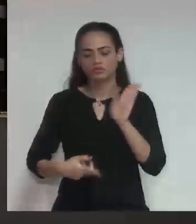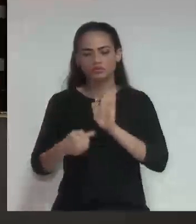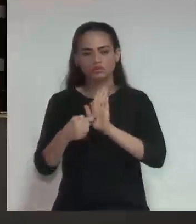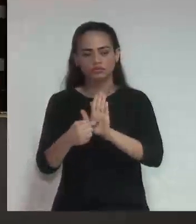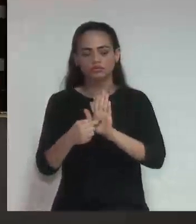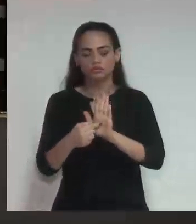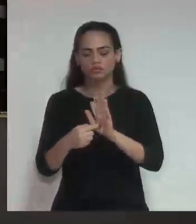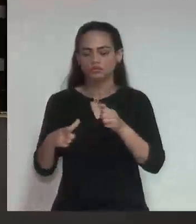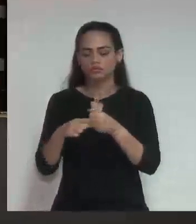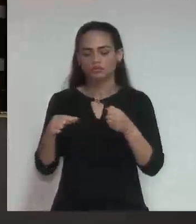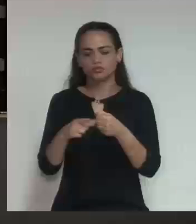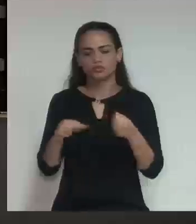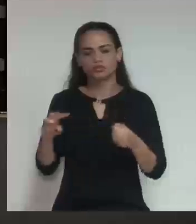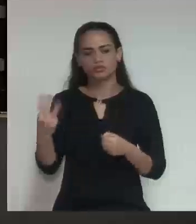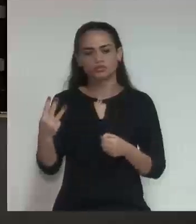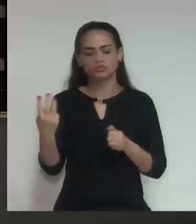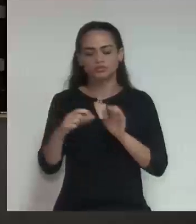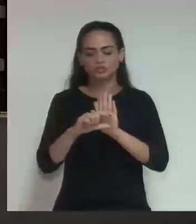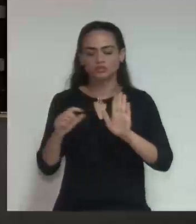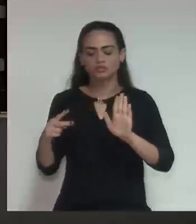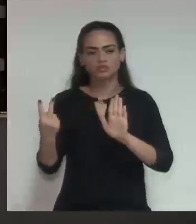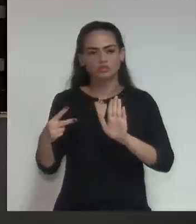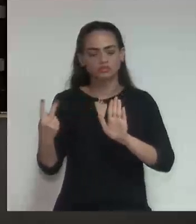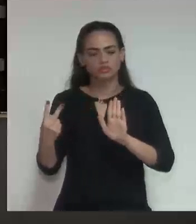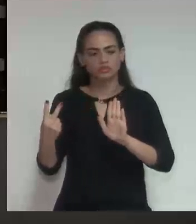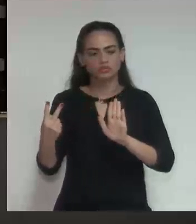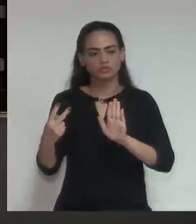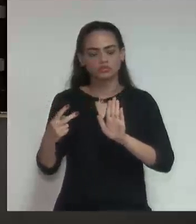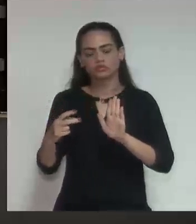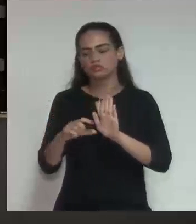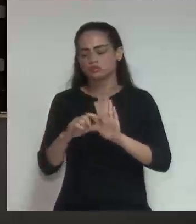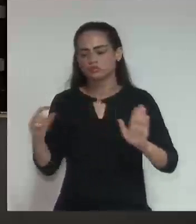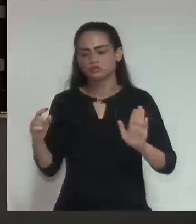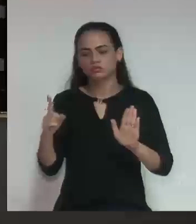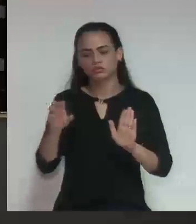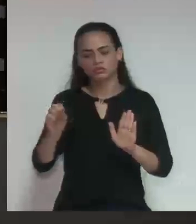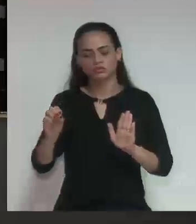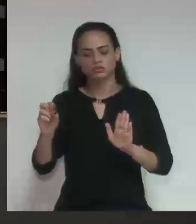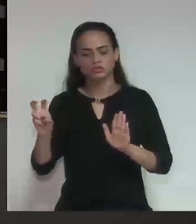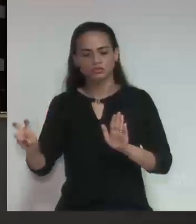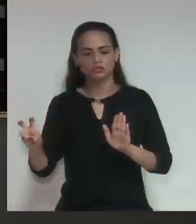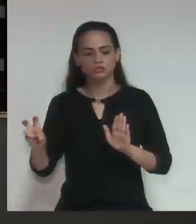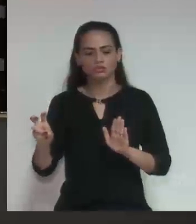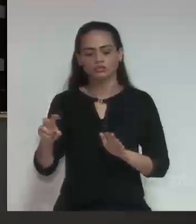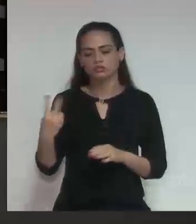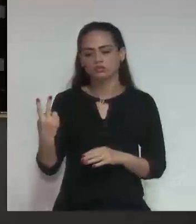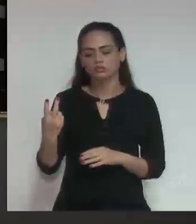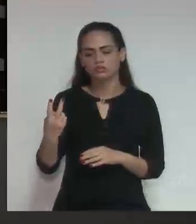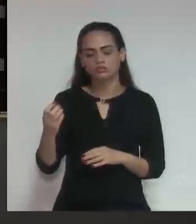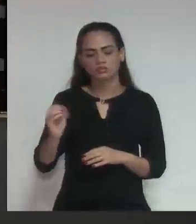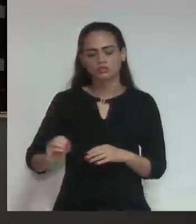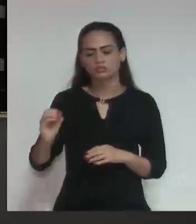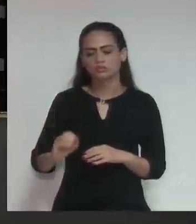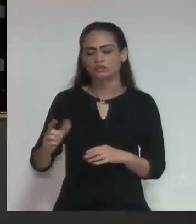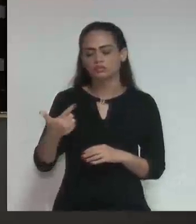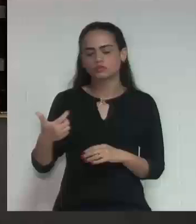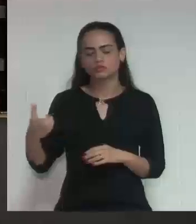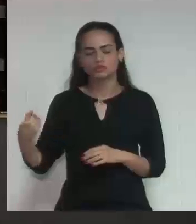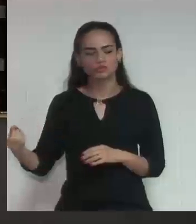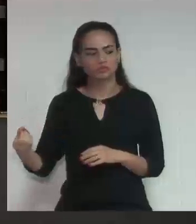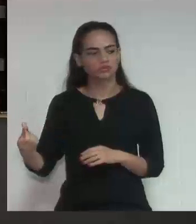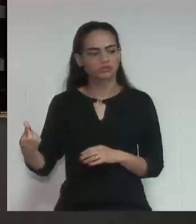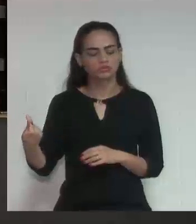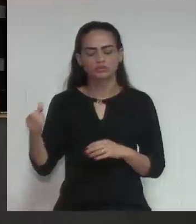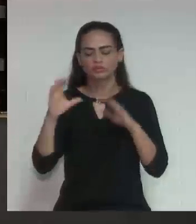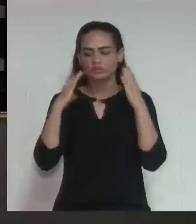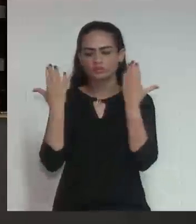Artigo 3º. Desse é o parágrafo 2º e caput do artigo 105 da resolução número 4 de 2 de outubro de 2006, regimento interno da